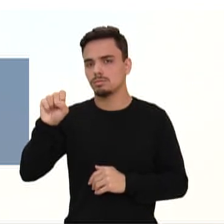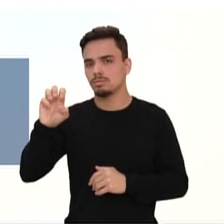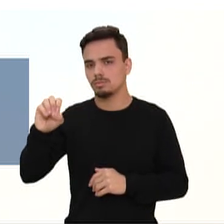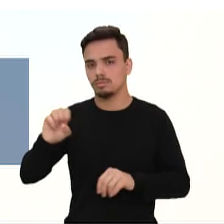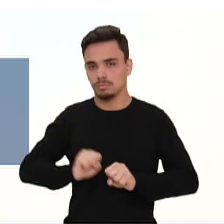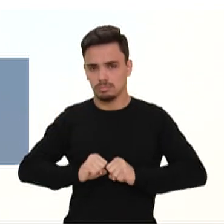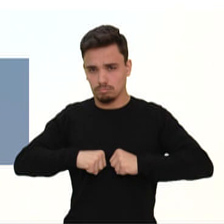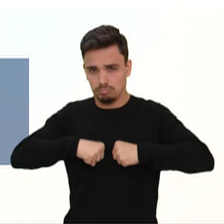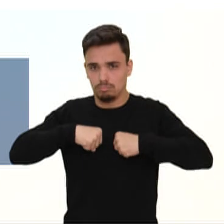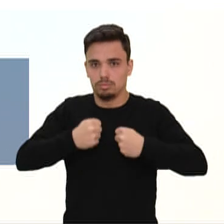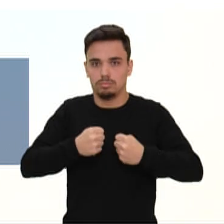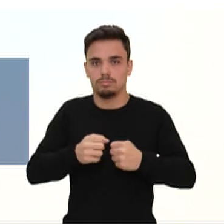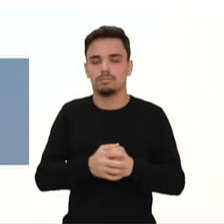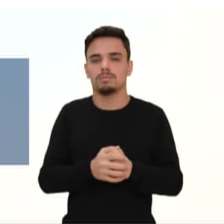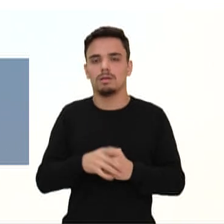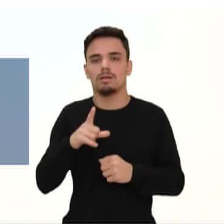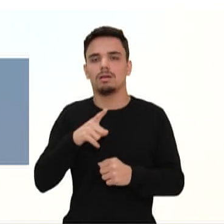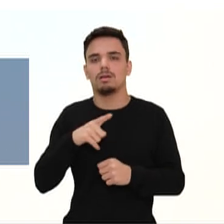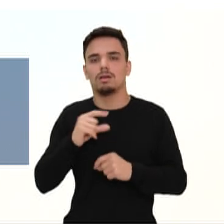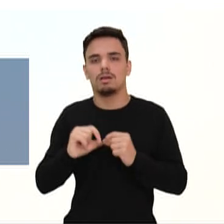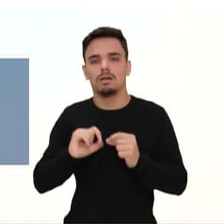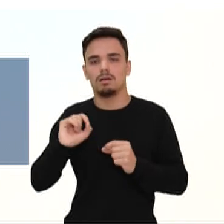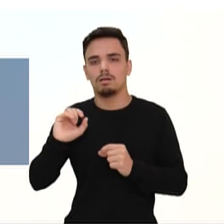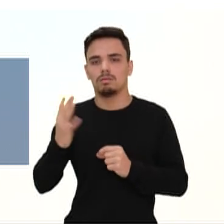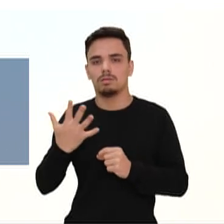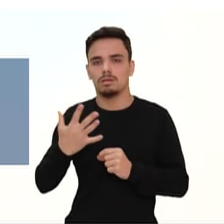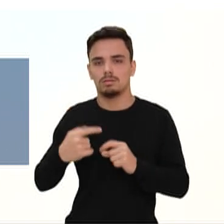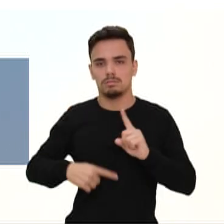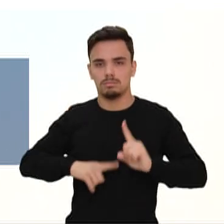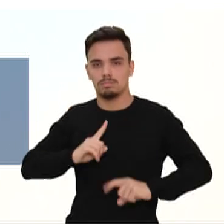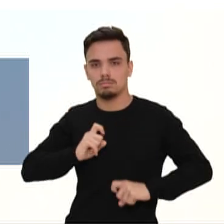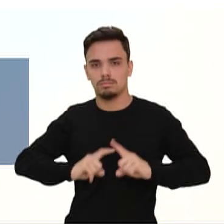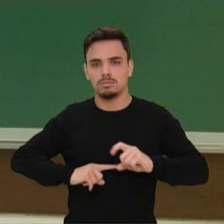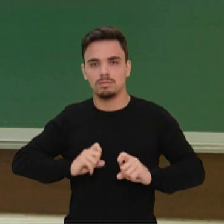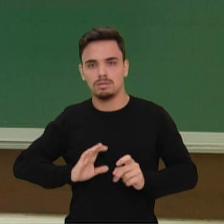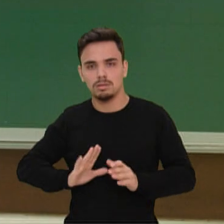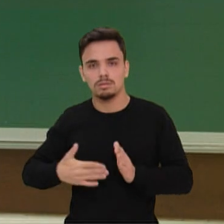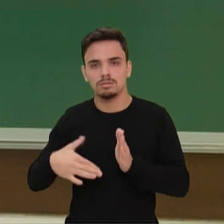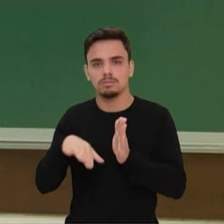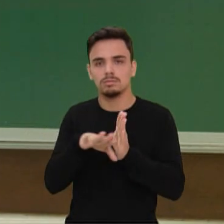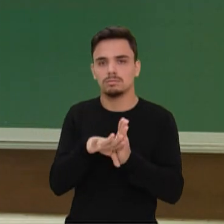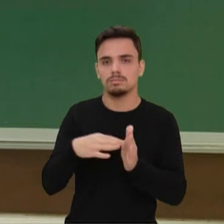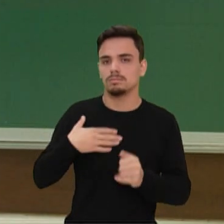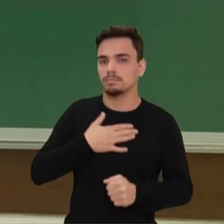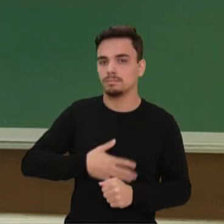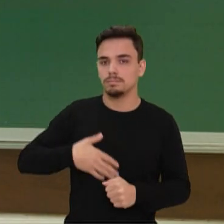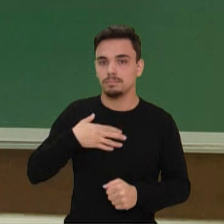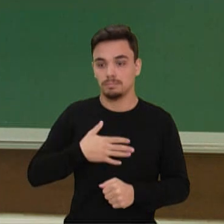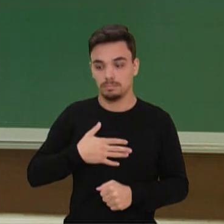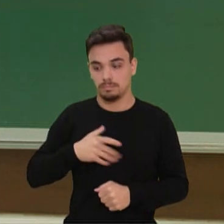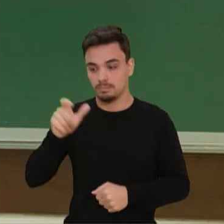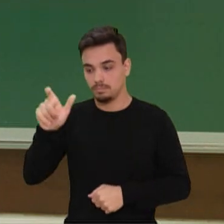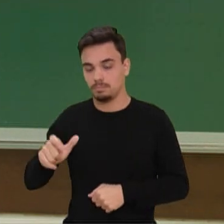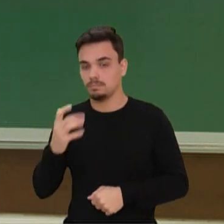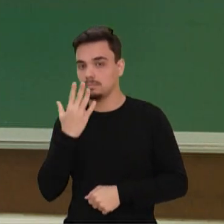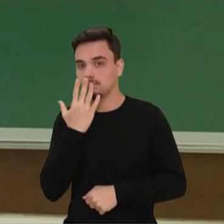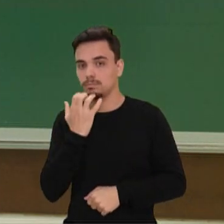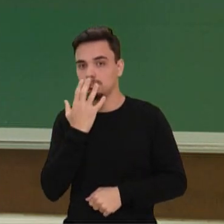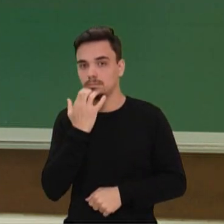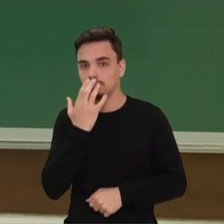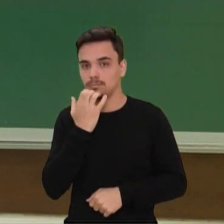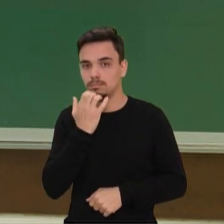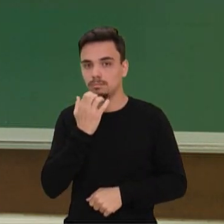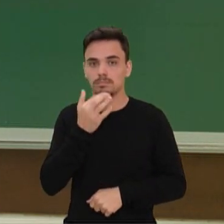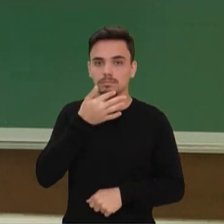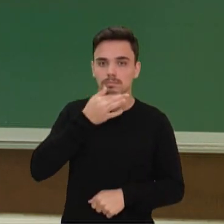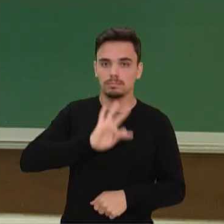próprio organismo e direciona ao prazer. Então, tanto para Nietzsche quanto para Freud, os impulsos se originam no